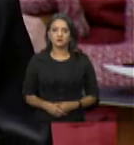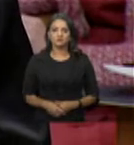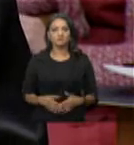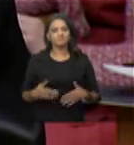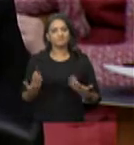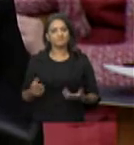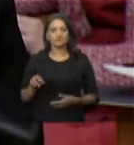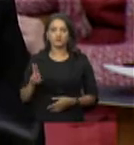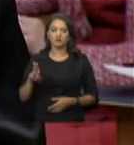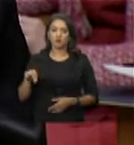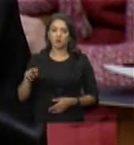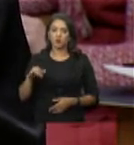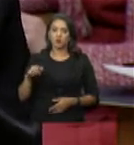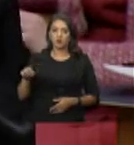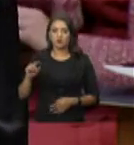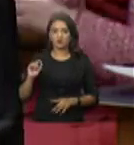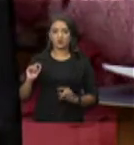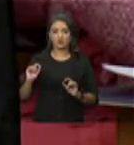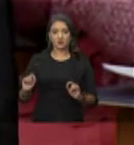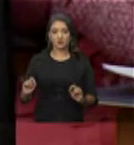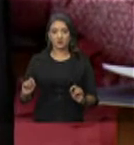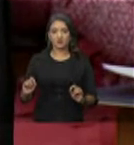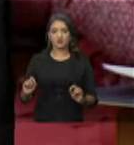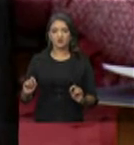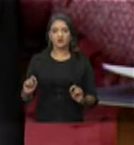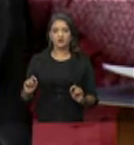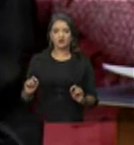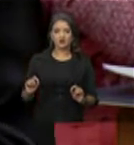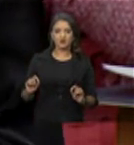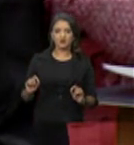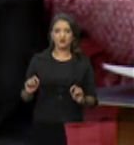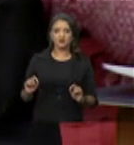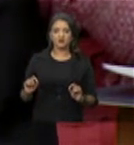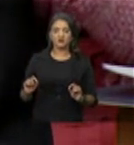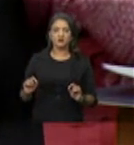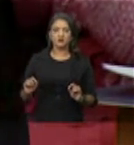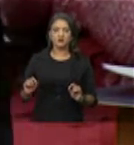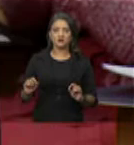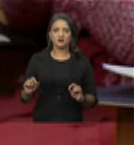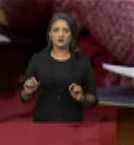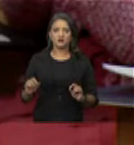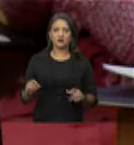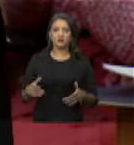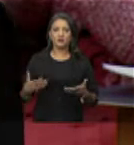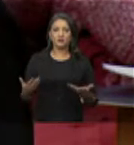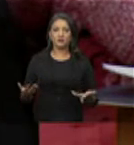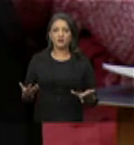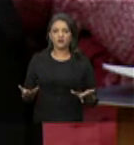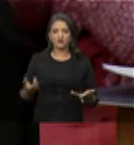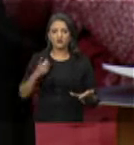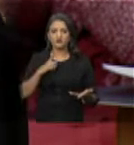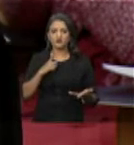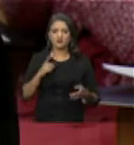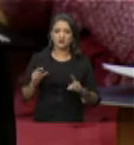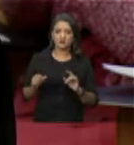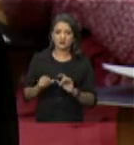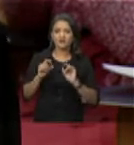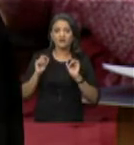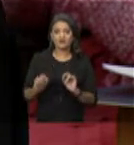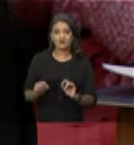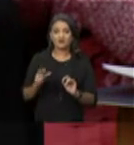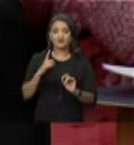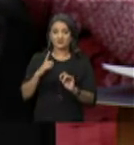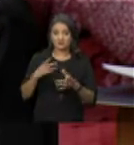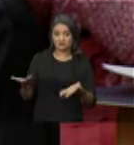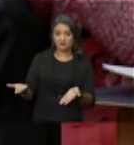entende que devemos passar o juízo residente de fato rescindindo